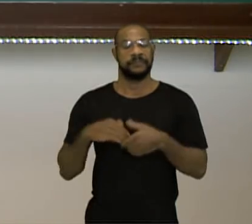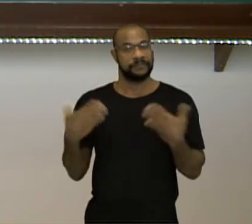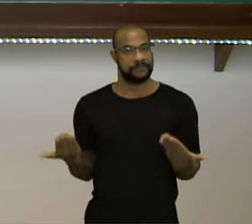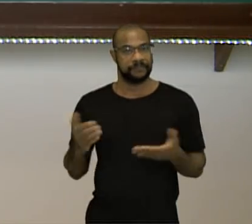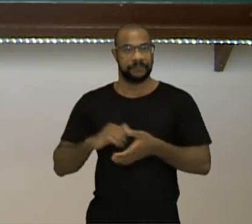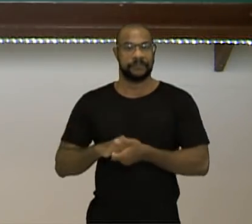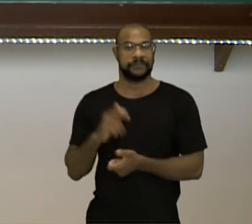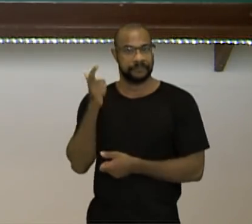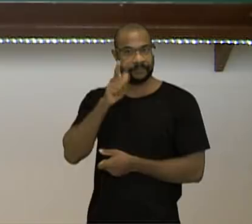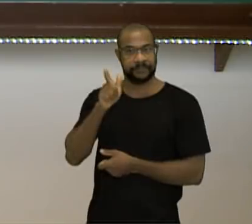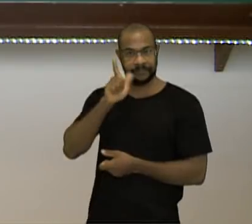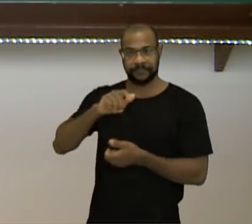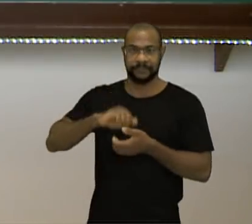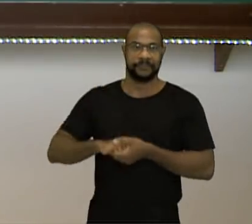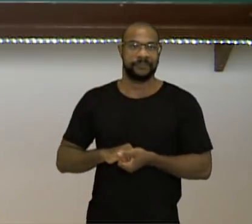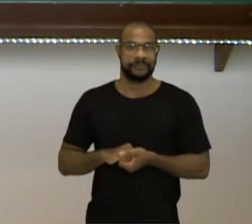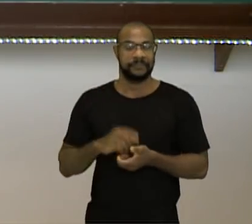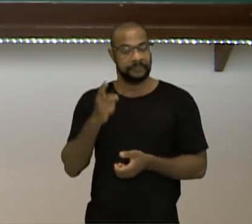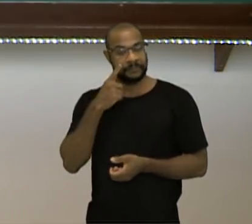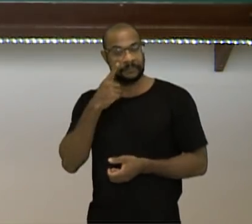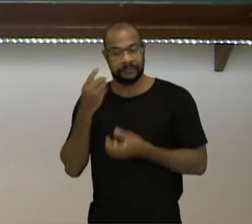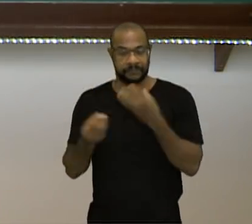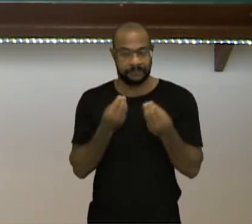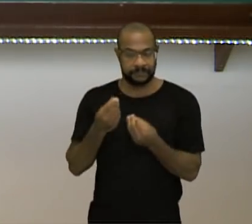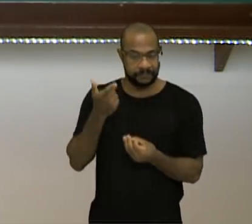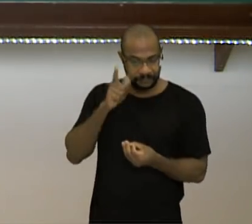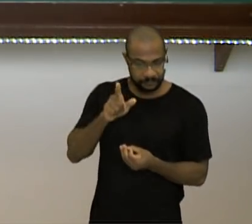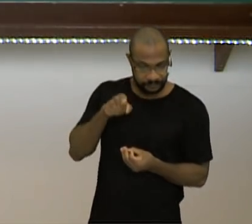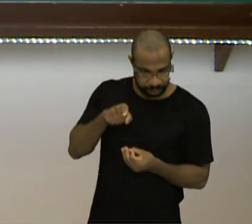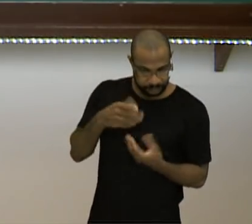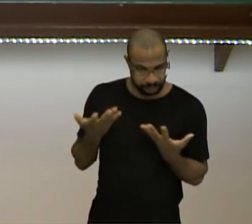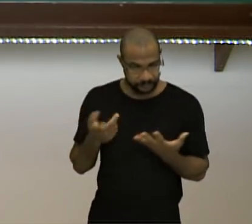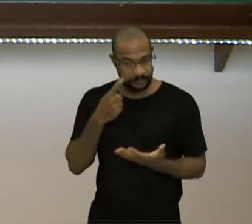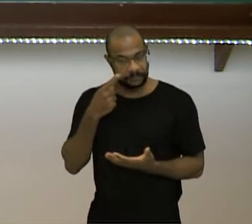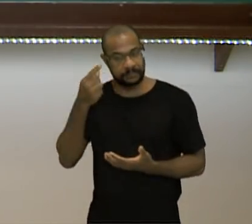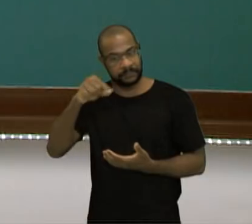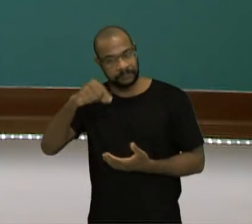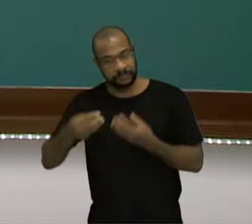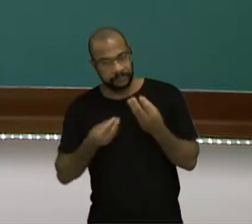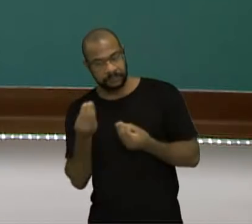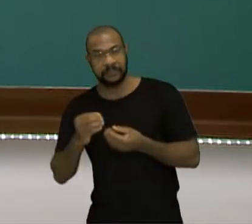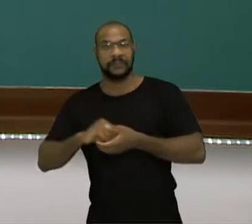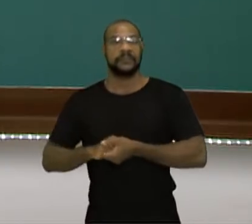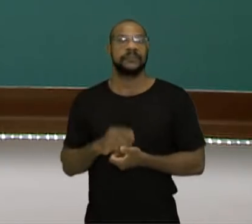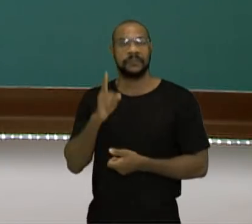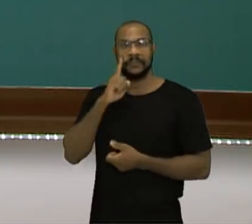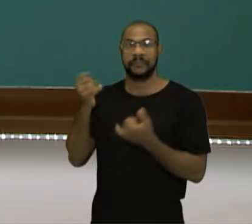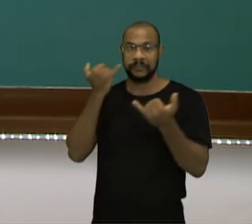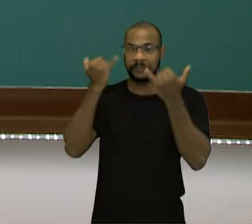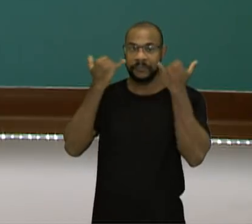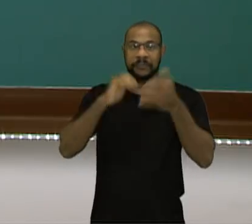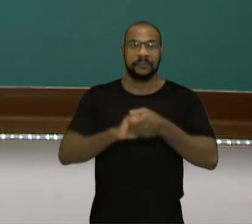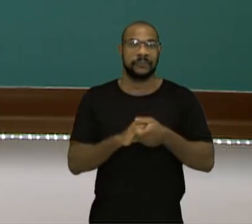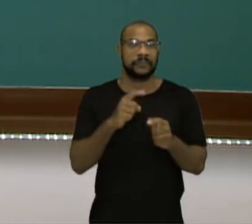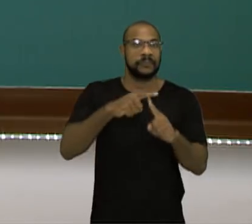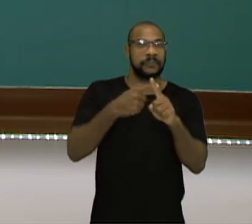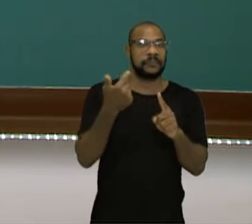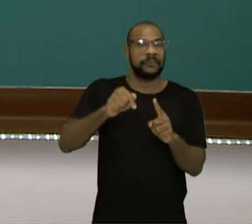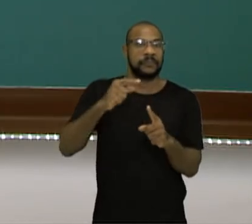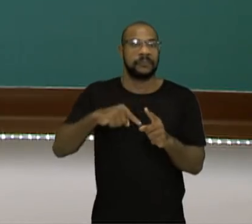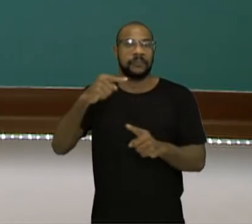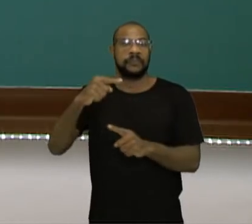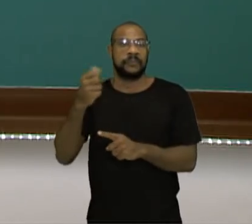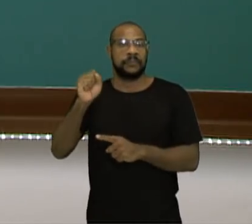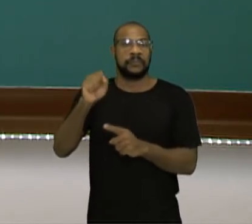aí, vamos conferir? Então, a gente organiza aqui as informações. Mais 17, menos 8,